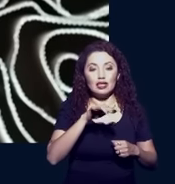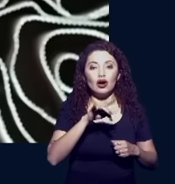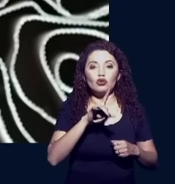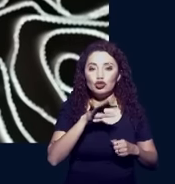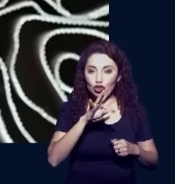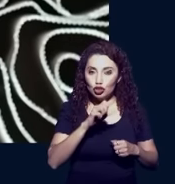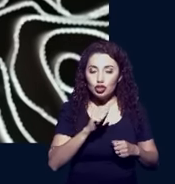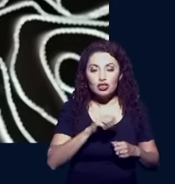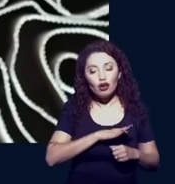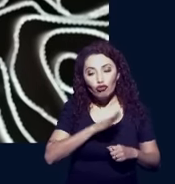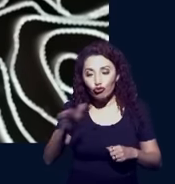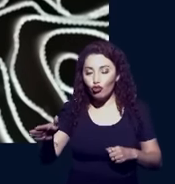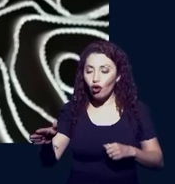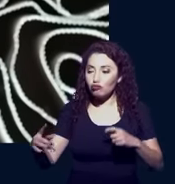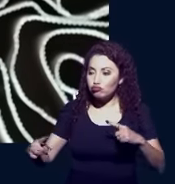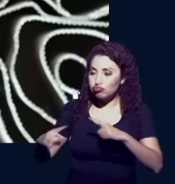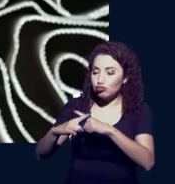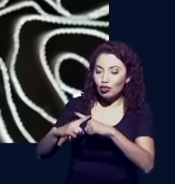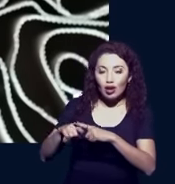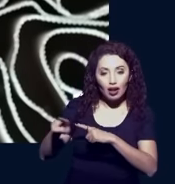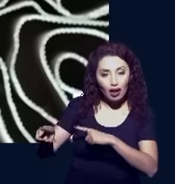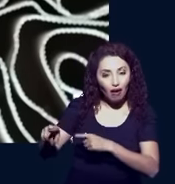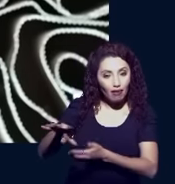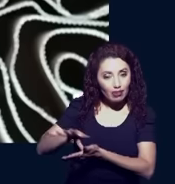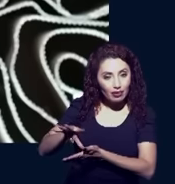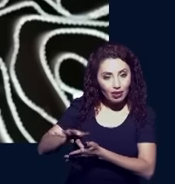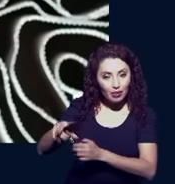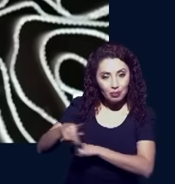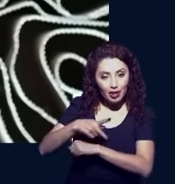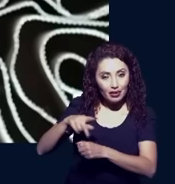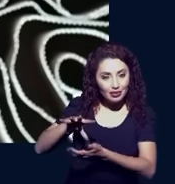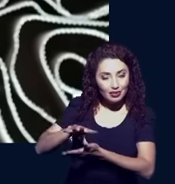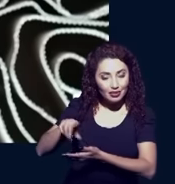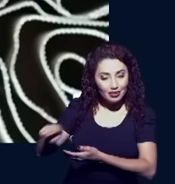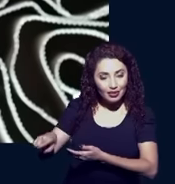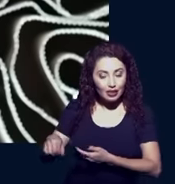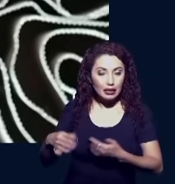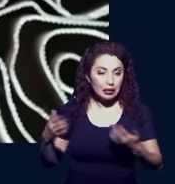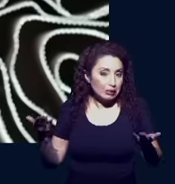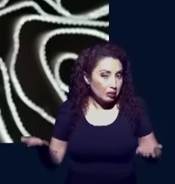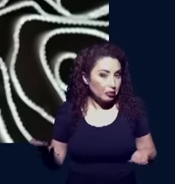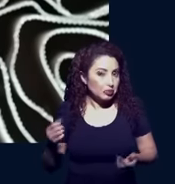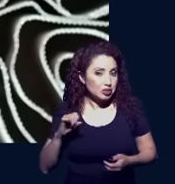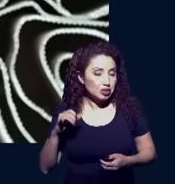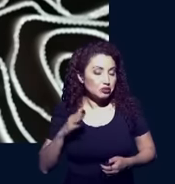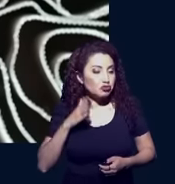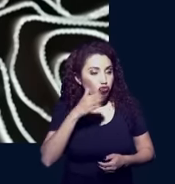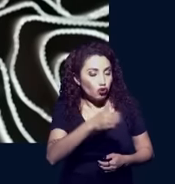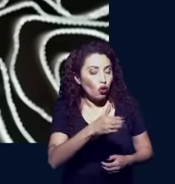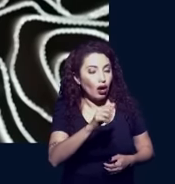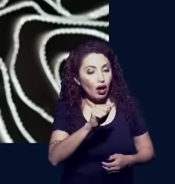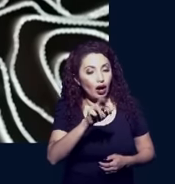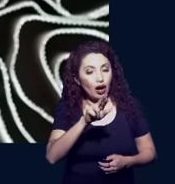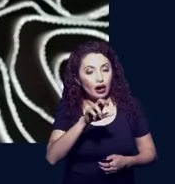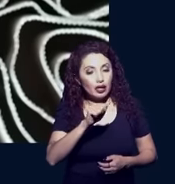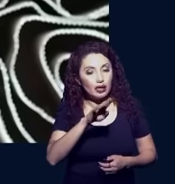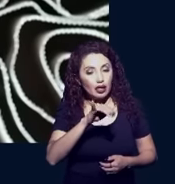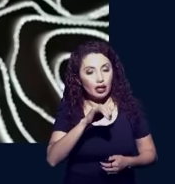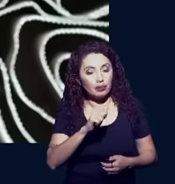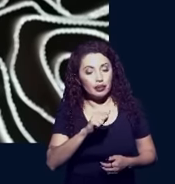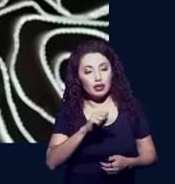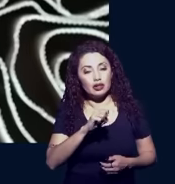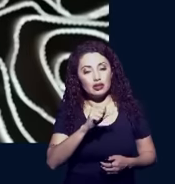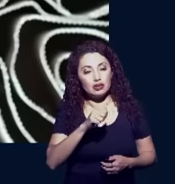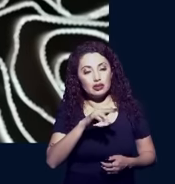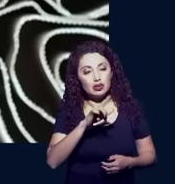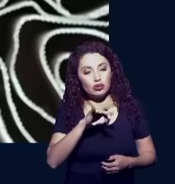recebido pra sociedade iraniana então Eh E se for a Arábia Saudita hoje quem aqui alguns frequentam eu vou alguns anos